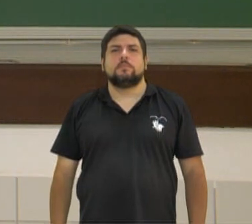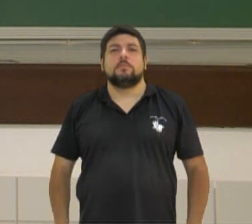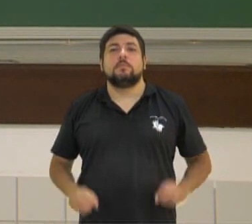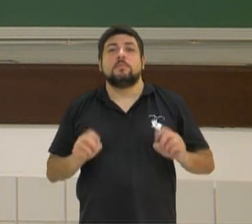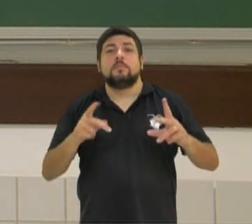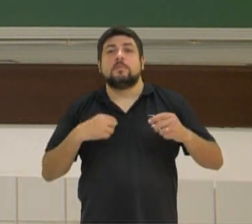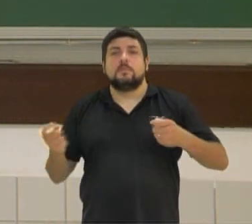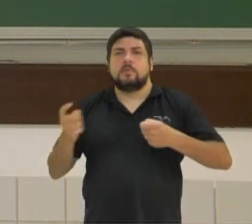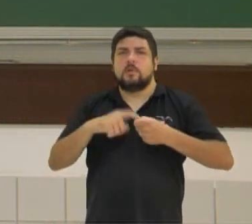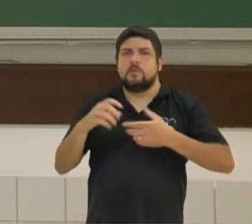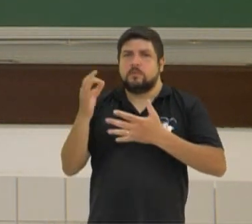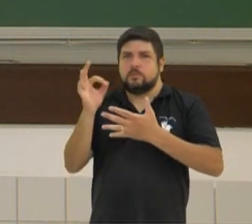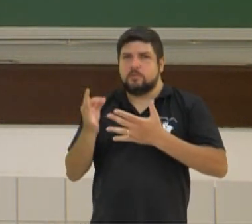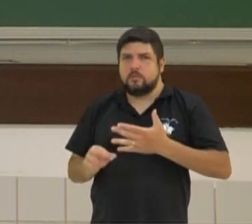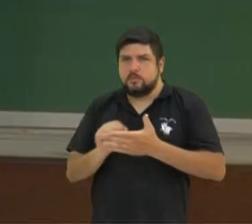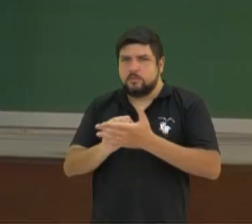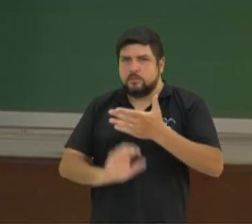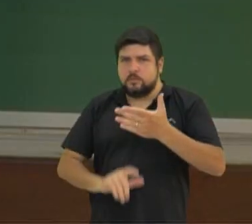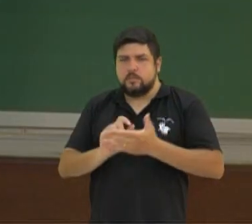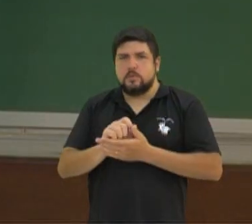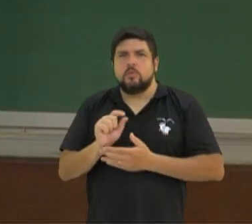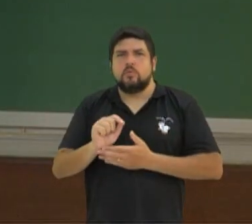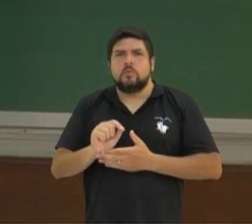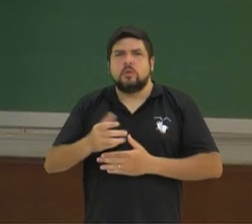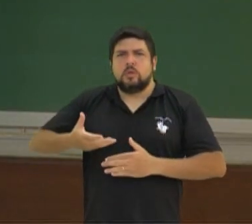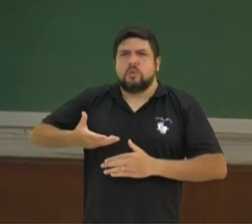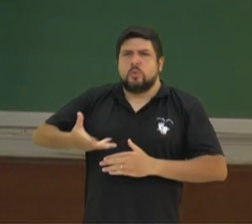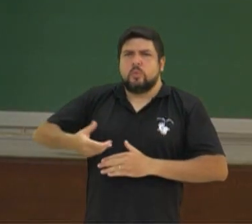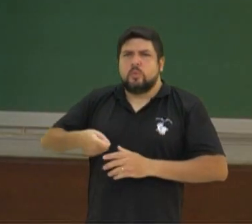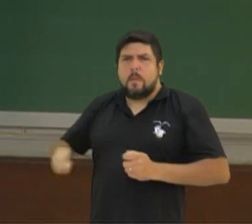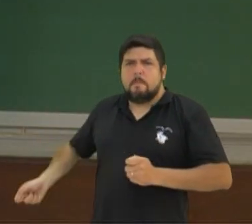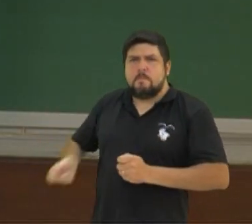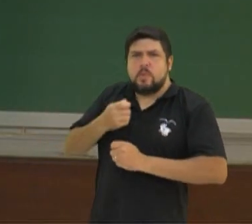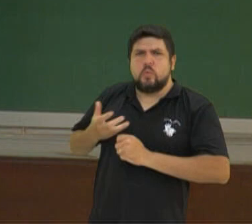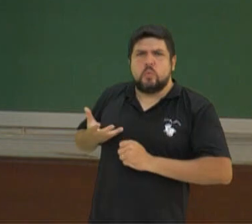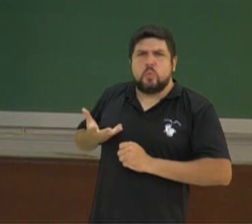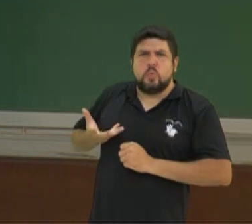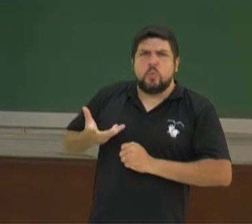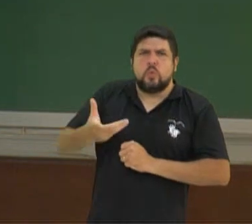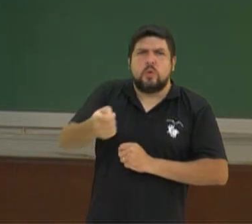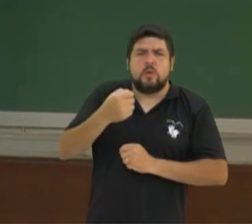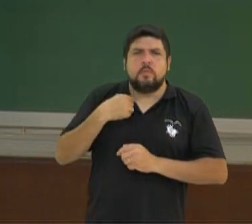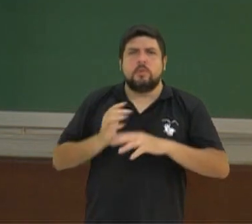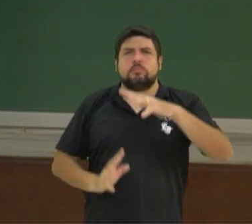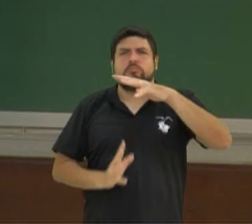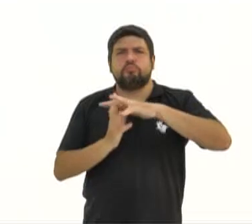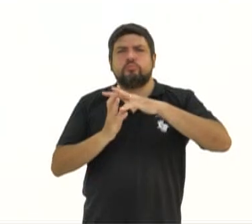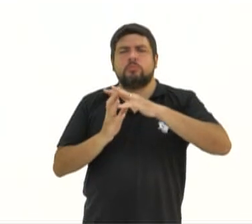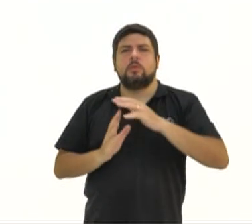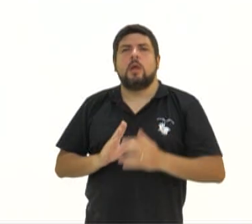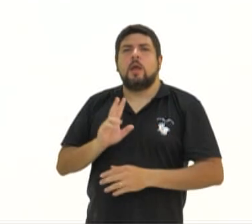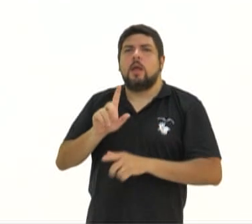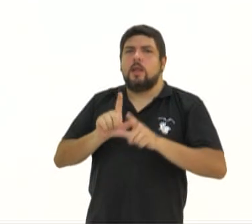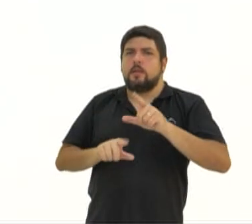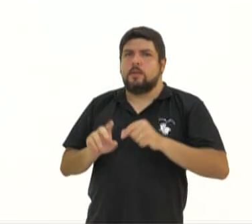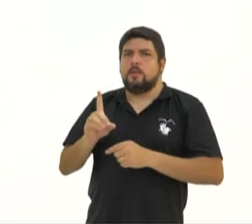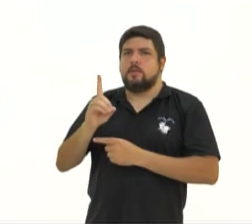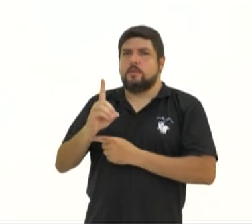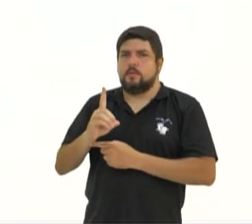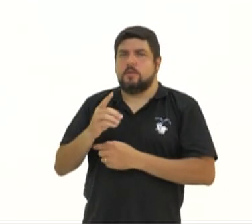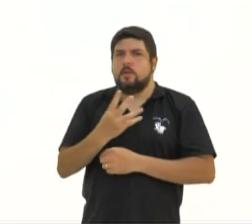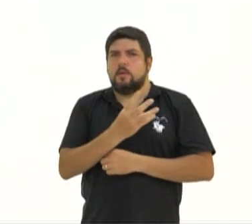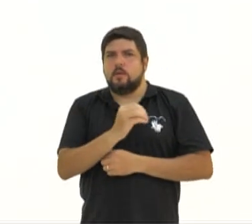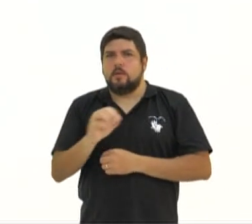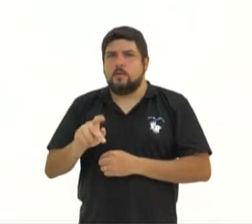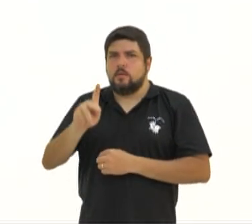Retornando então, pessoal, com a correção do exercício, né, que é a velocidade máxima que a peteca de badminton pode chegar. Resposta correta, letra B, 400